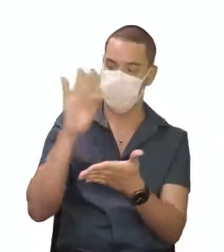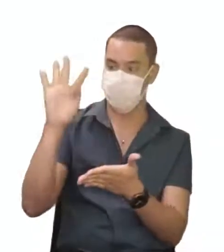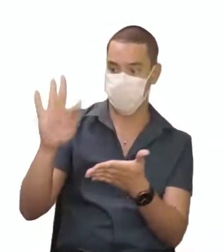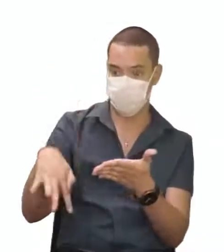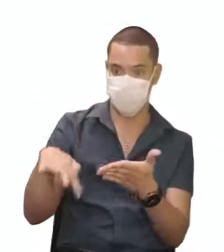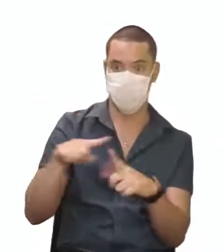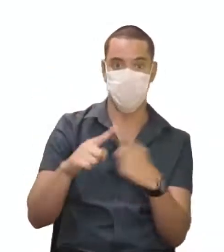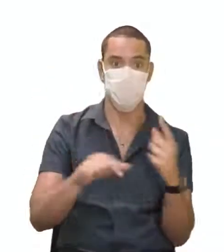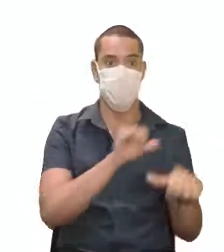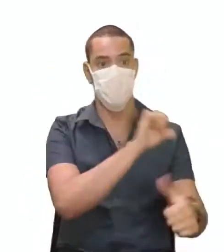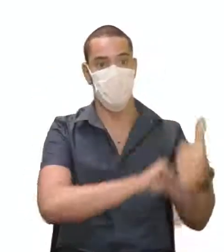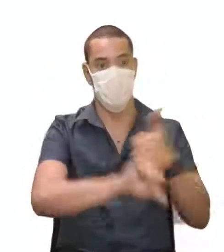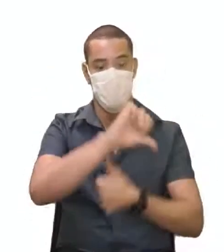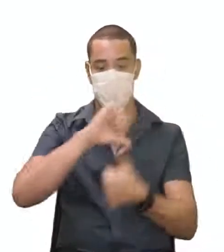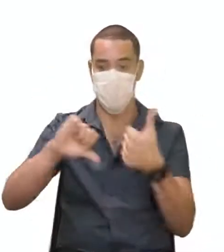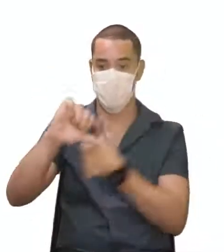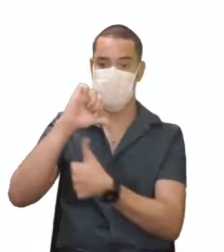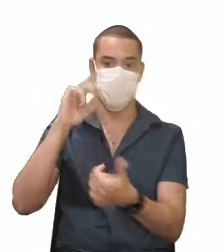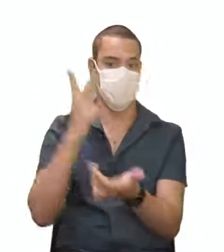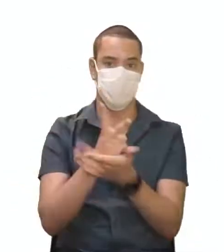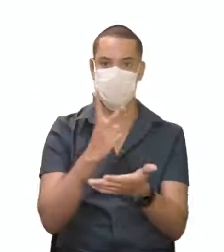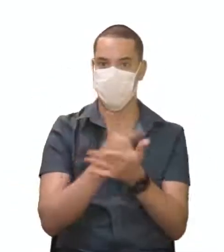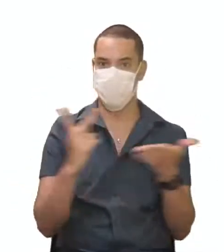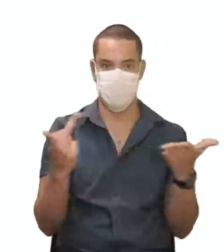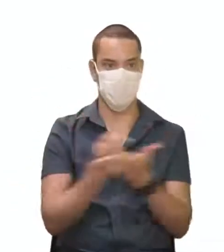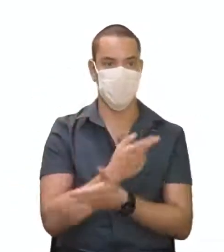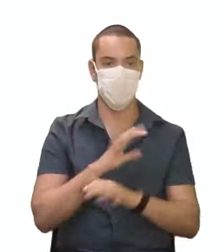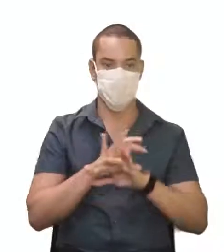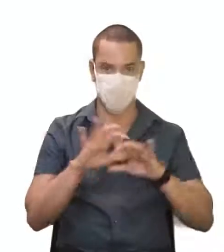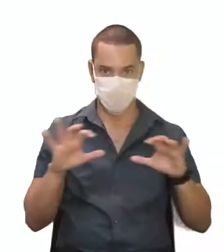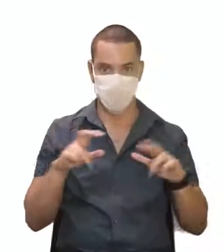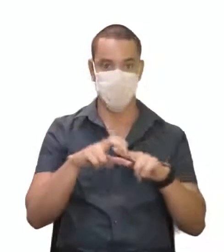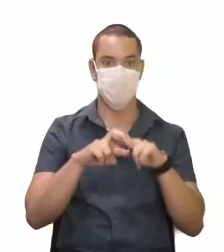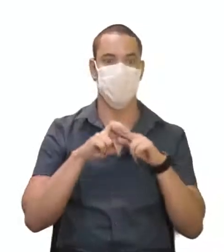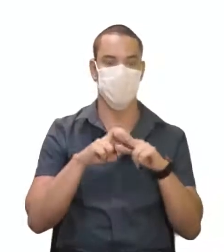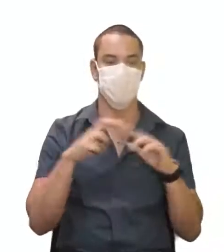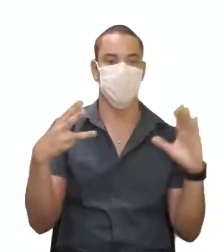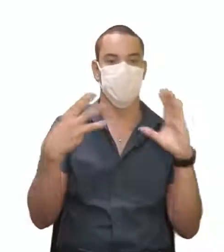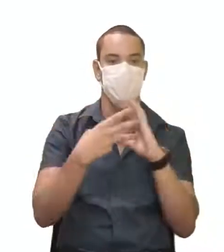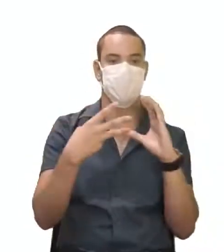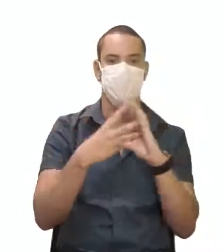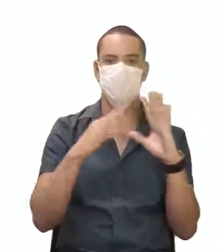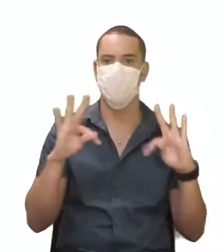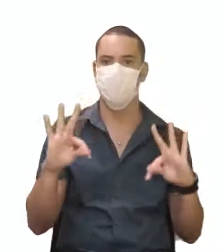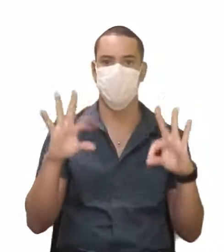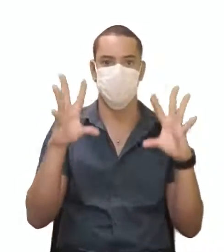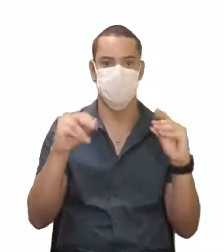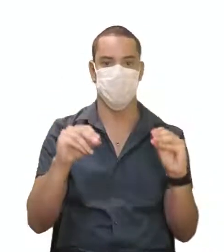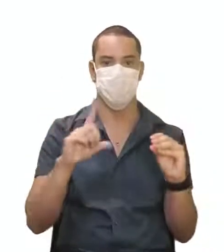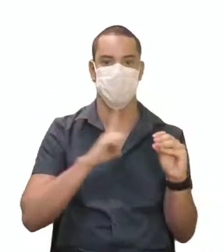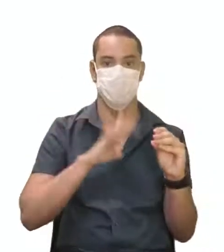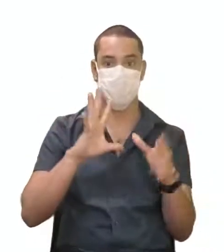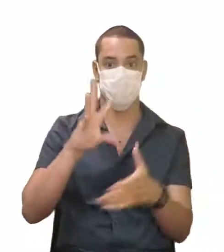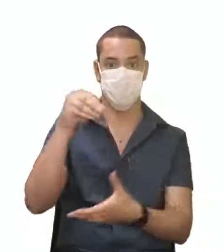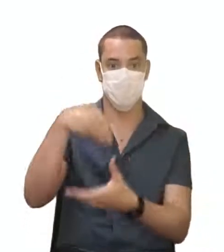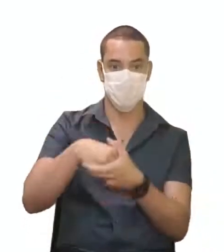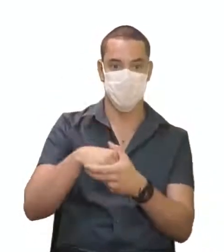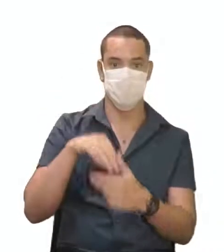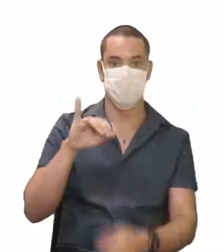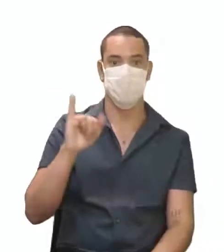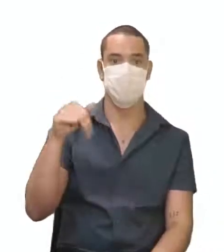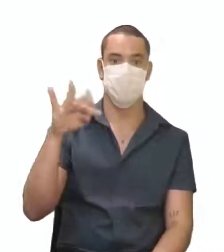vai reiniciando, vai acontecendo sempre esse processo. Então, o ciclo celular todo, ele inclui a